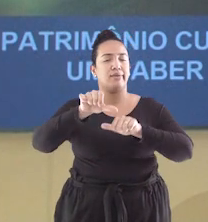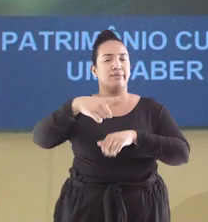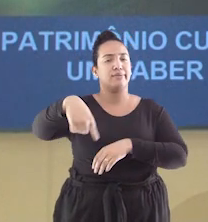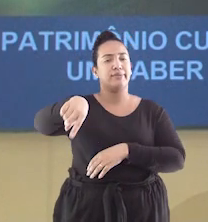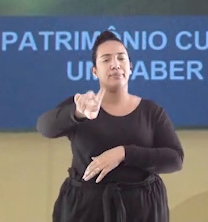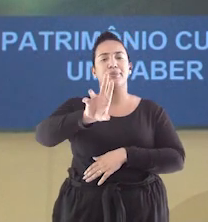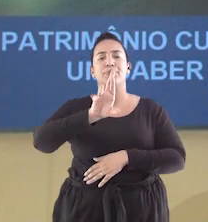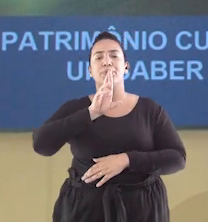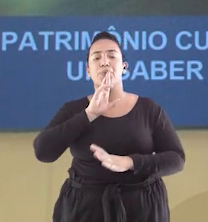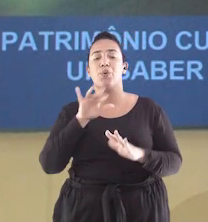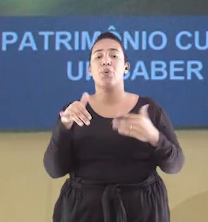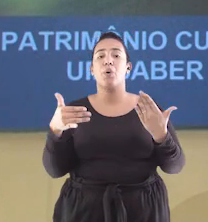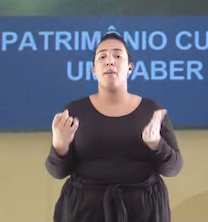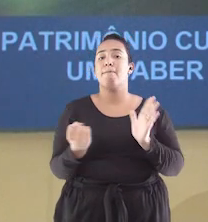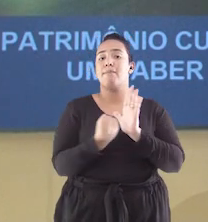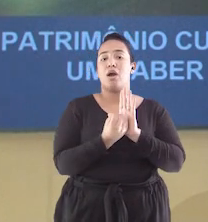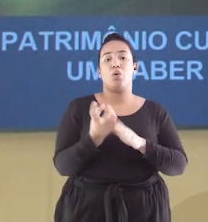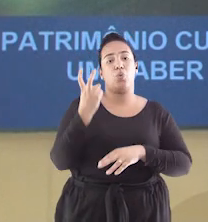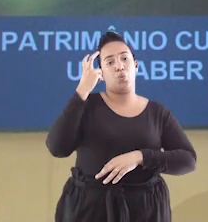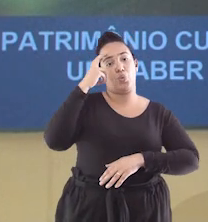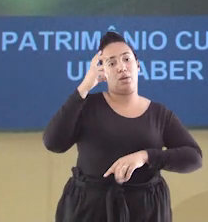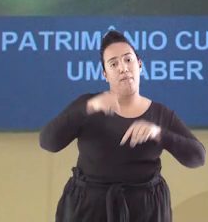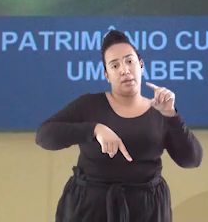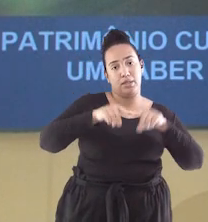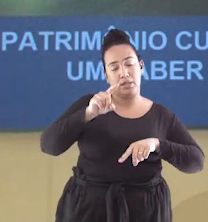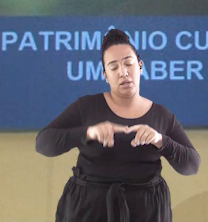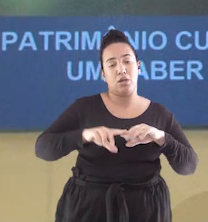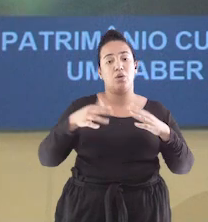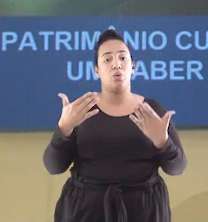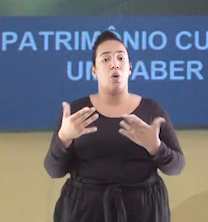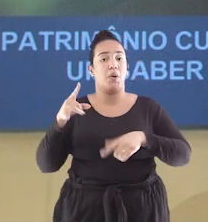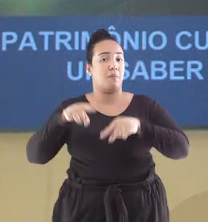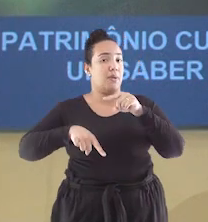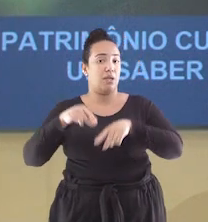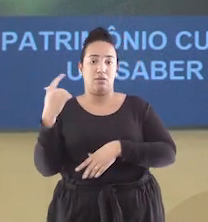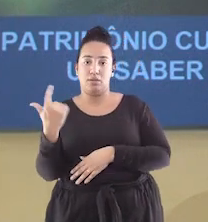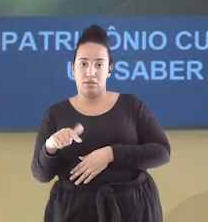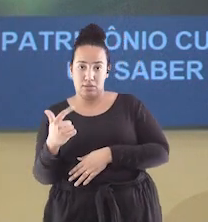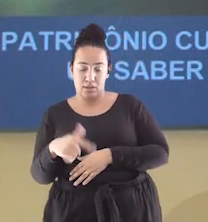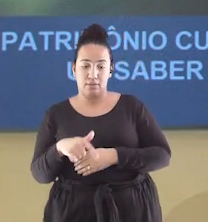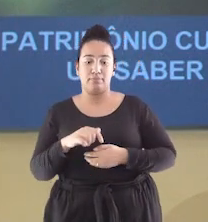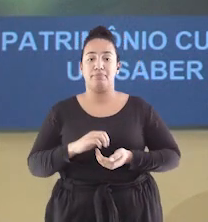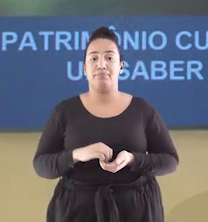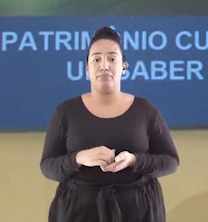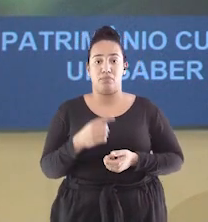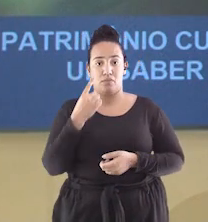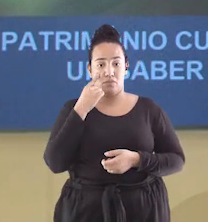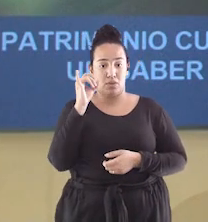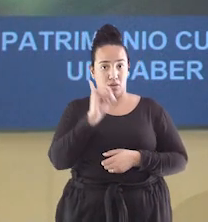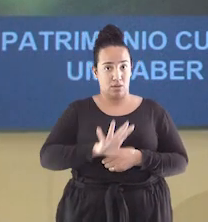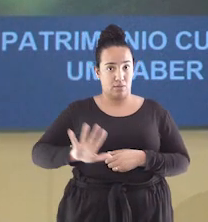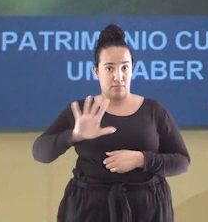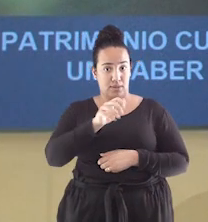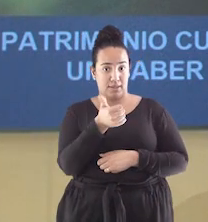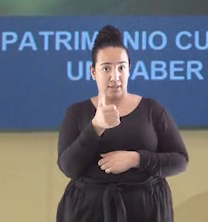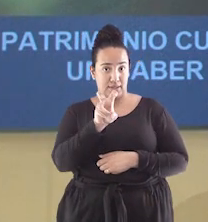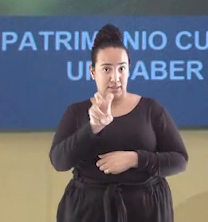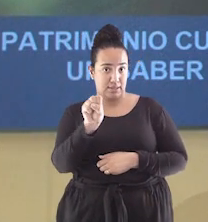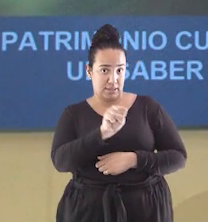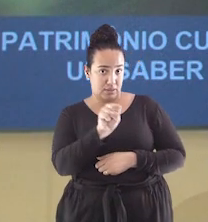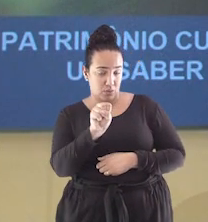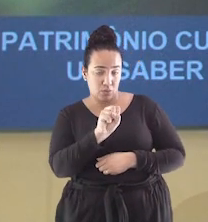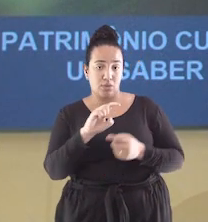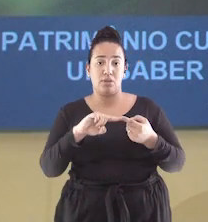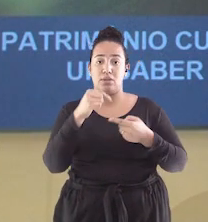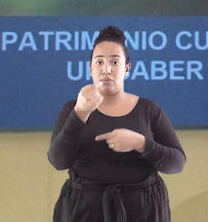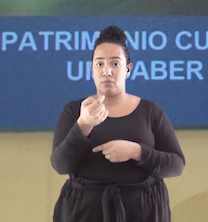digam qual se trata de um patrimônio cultural material e qual é o imaterial. Eu vou deixar as imagens 15 segundos na tela